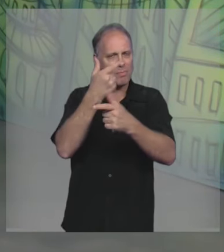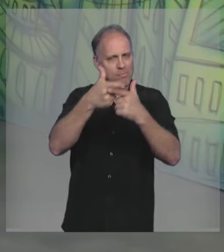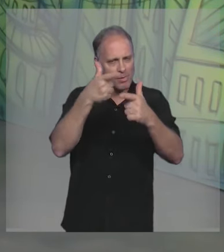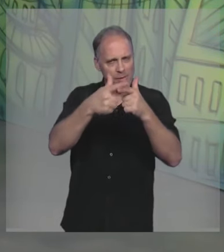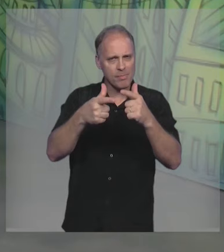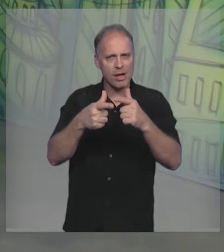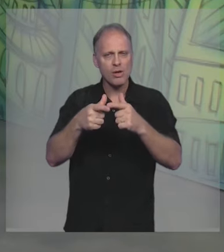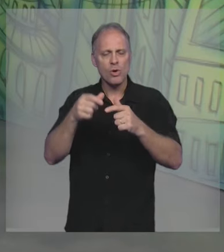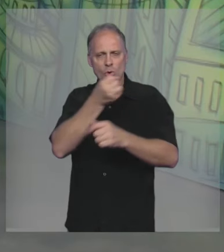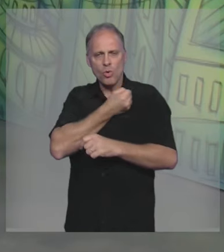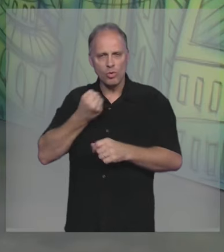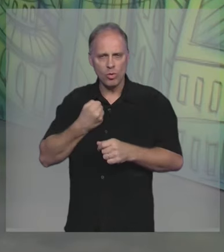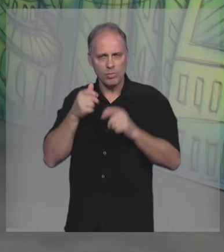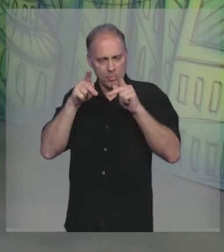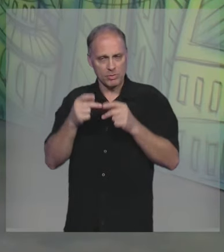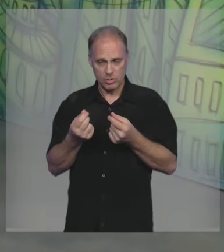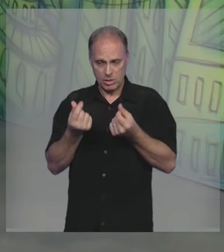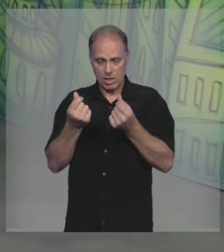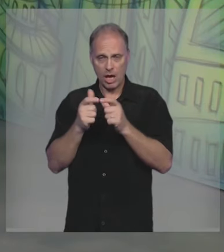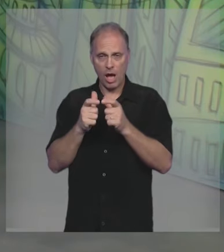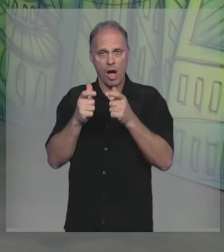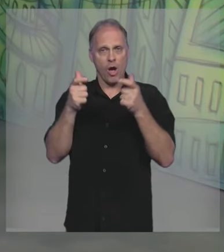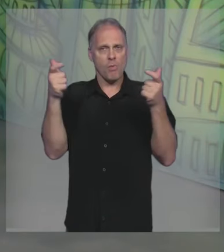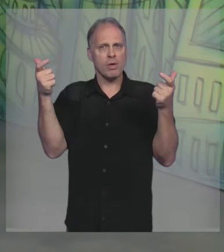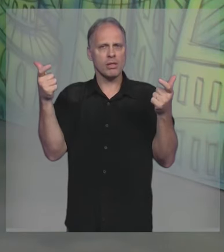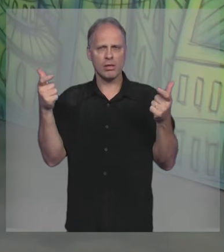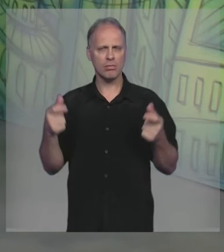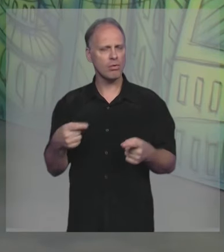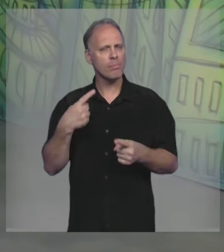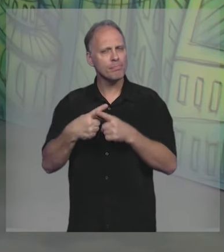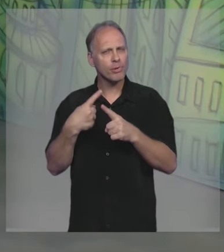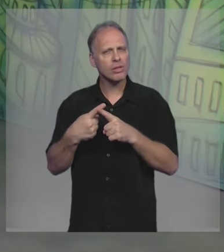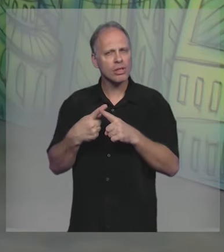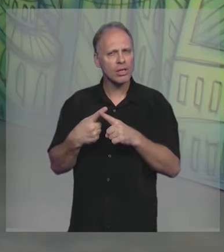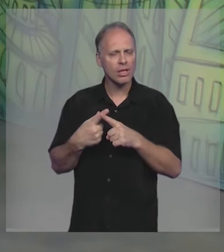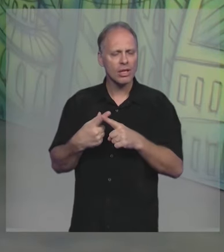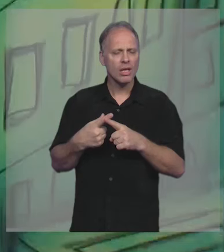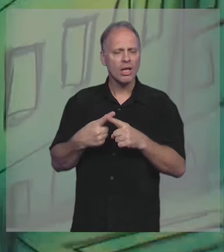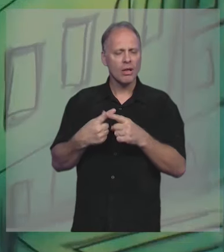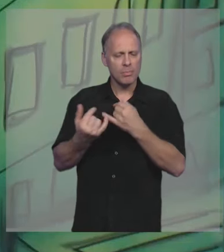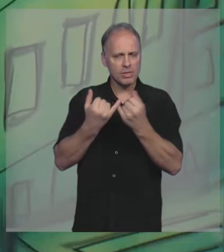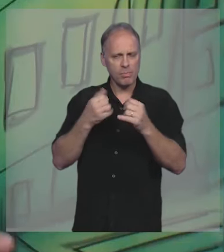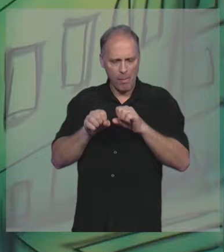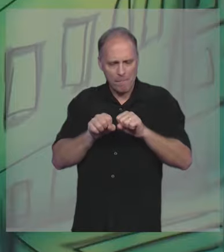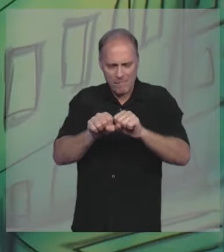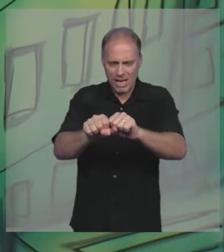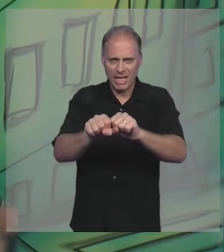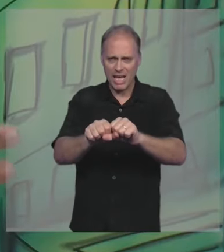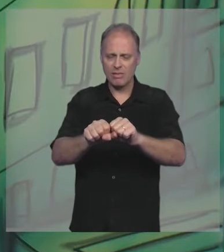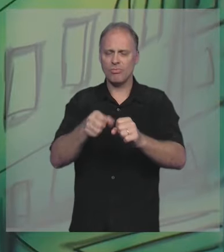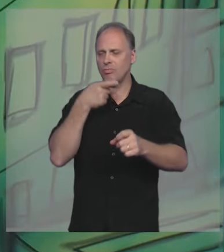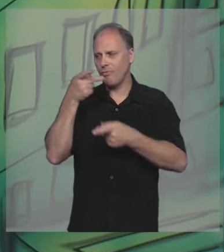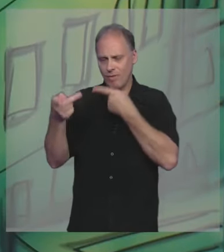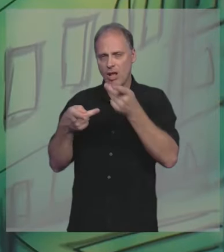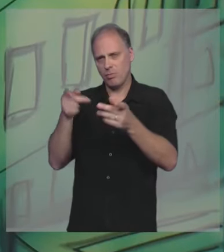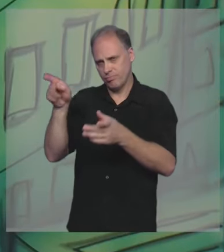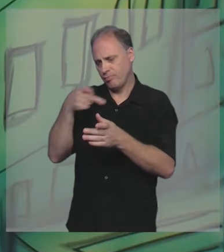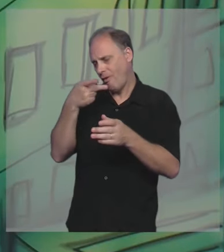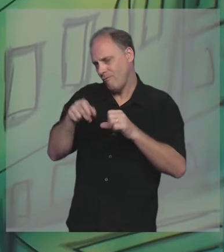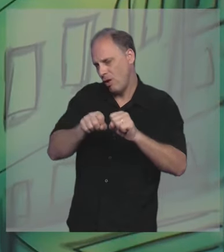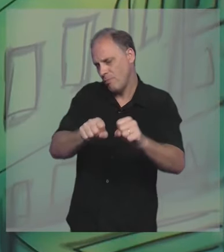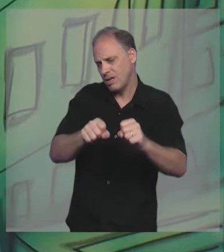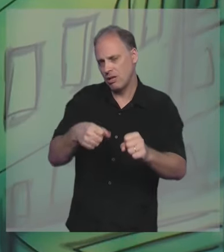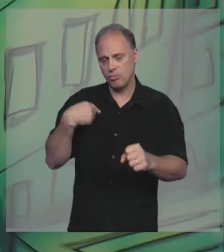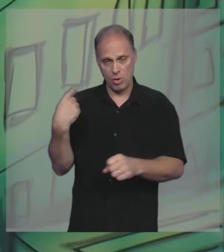o número de bilionários aumenta, né? Até que ponto o mercado que a senhora falou que não é um mercado que